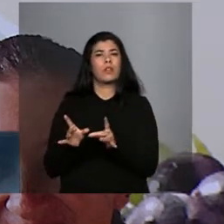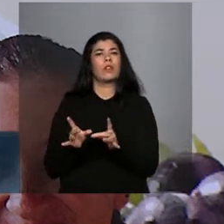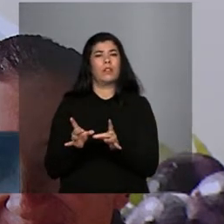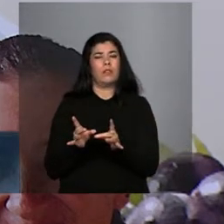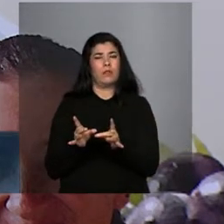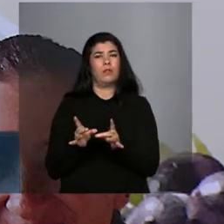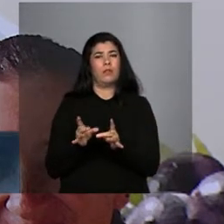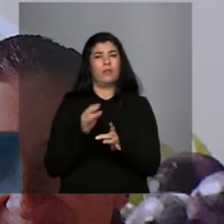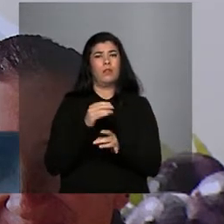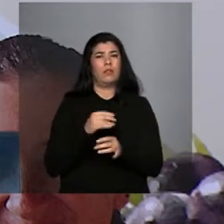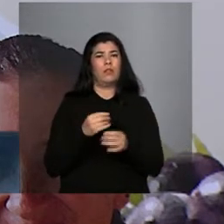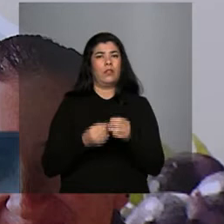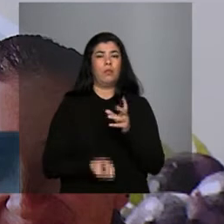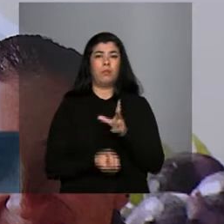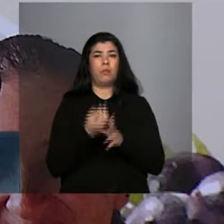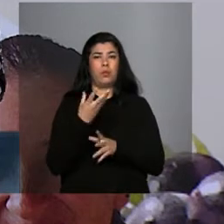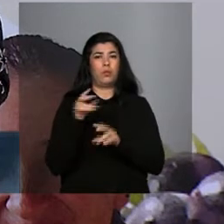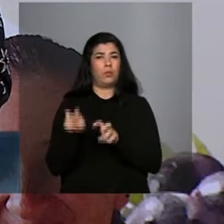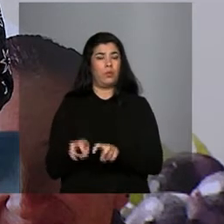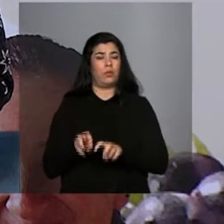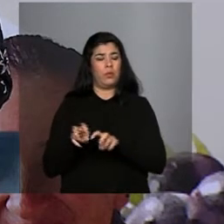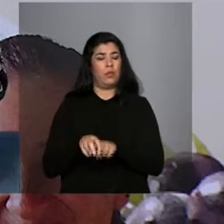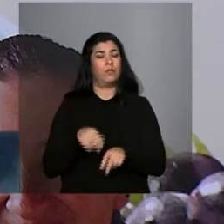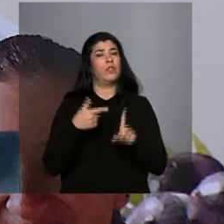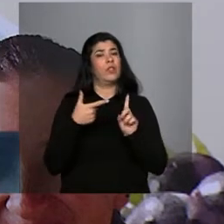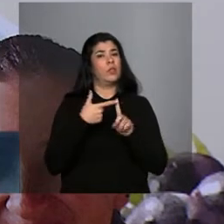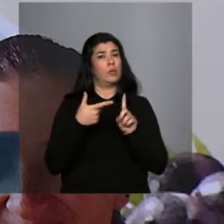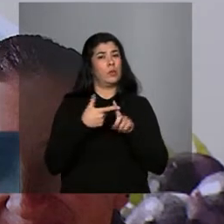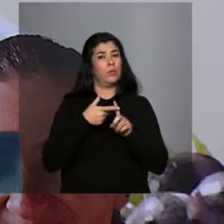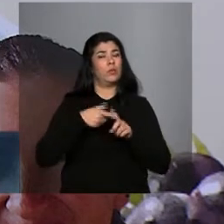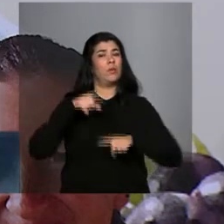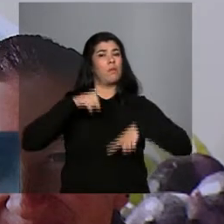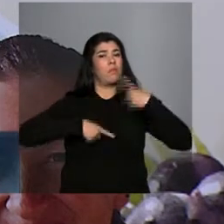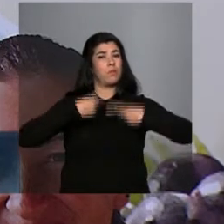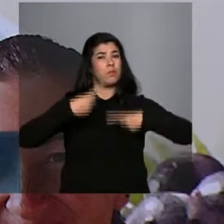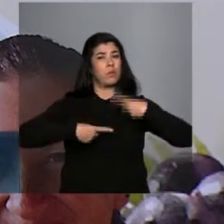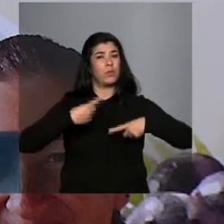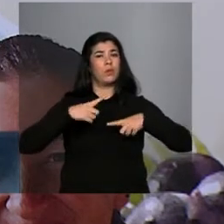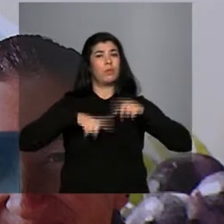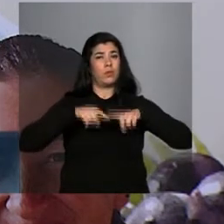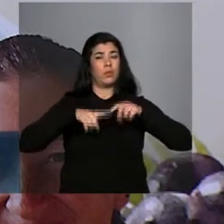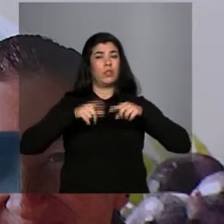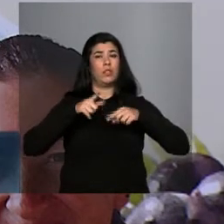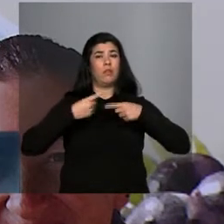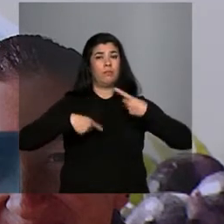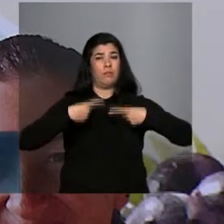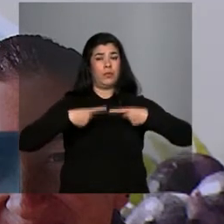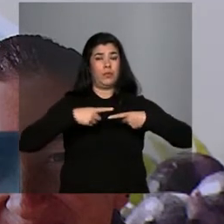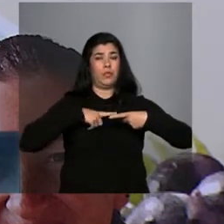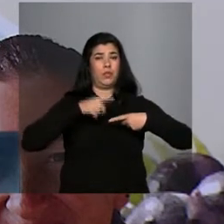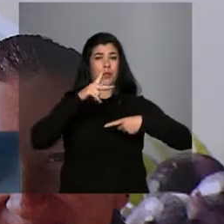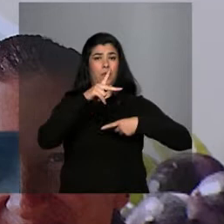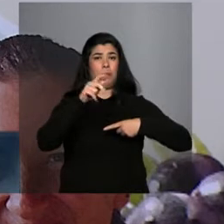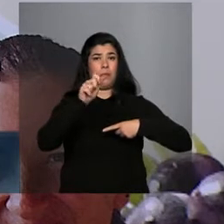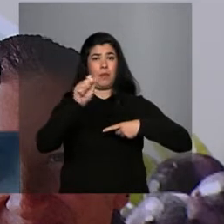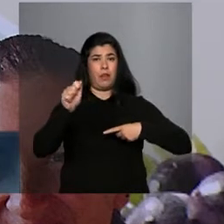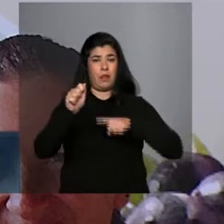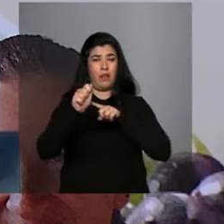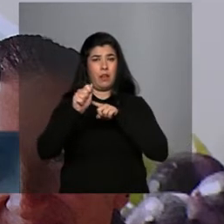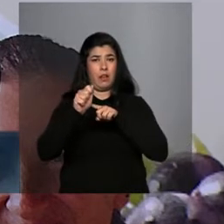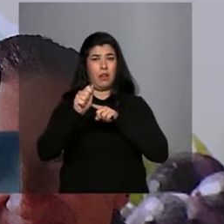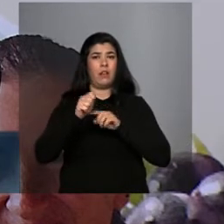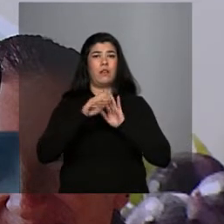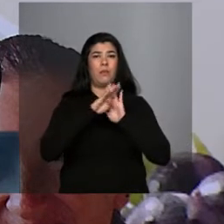a segunda grande política que nós desenvolvemos. Tanto o PAA como o PNAE, o